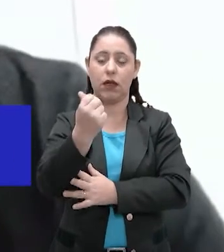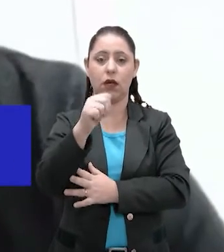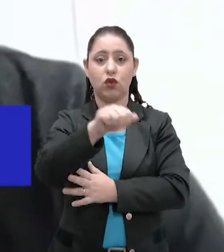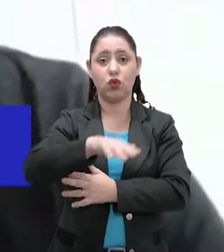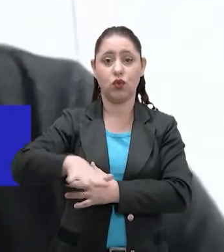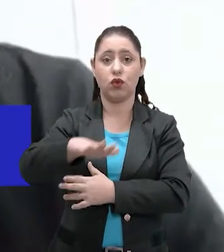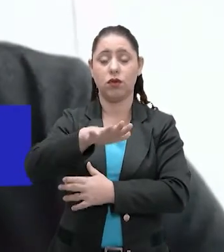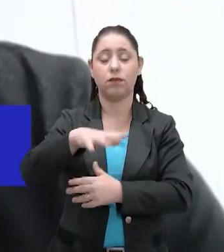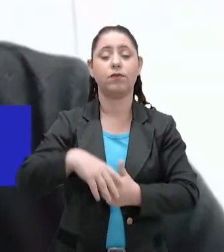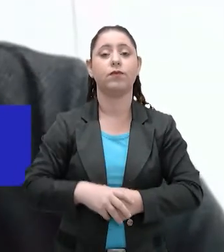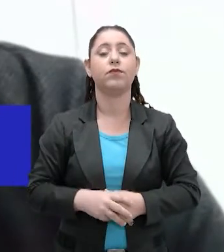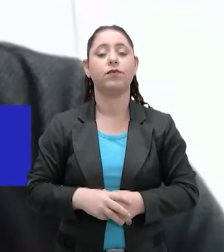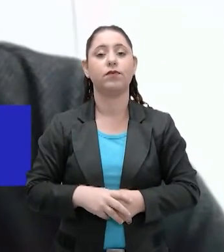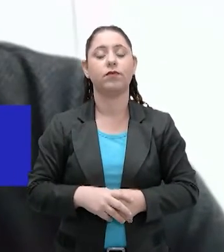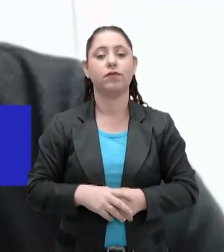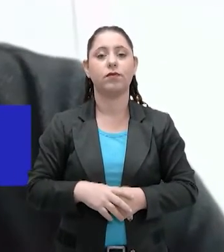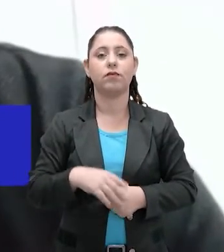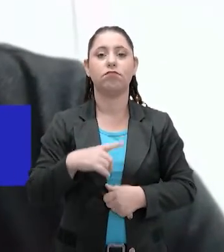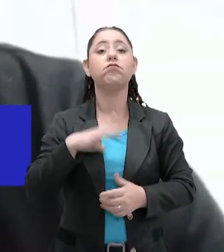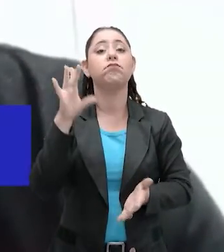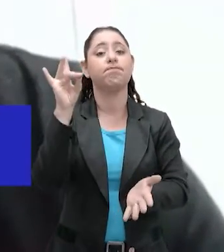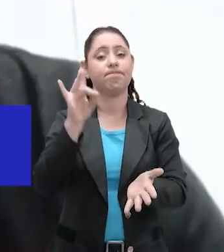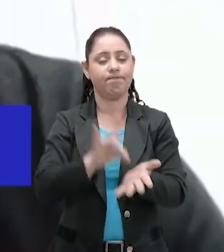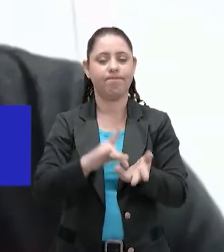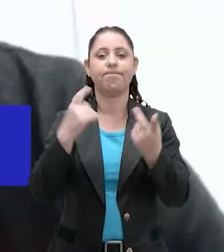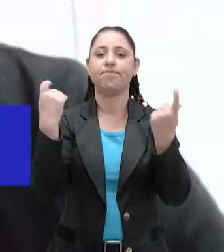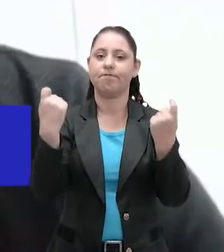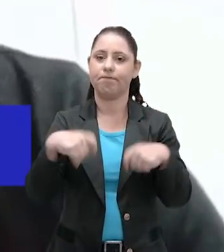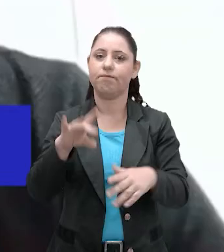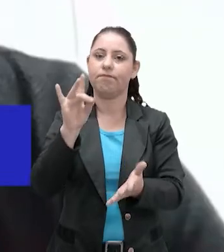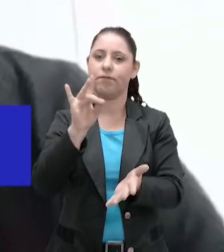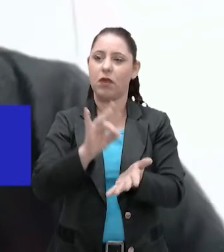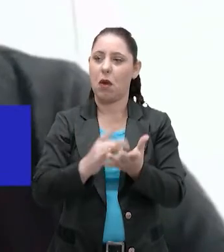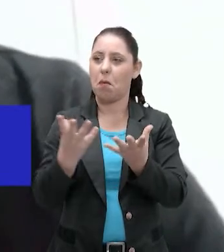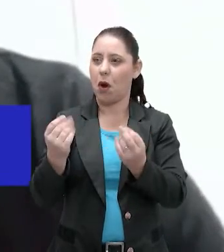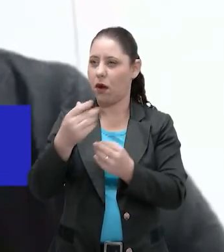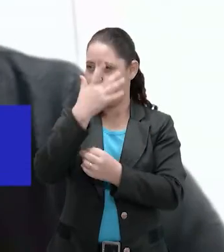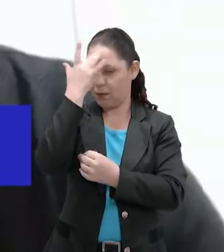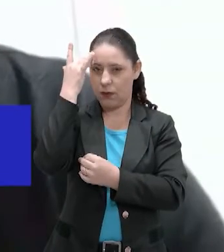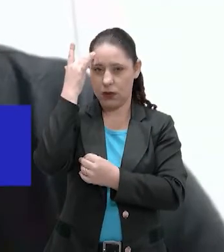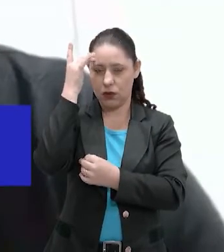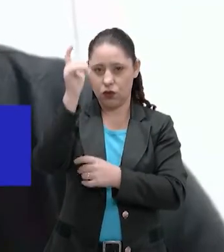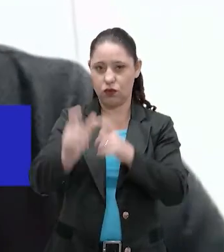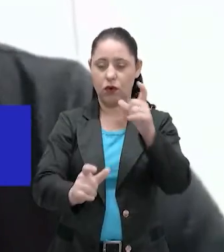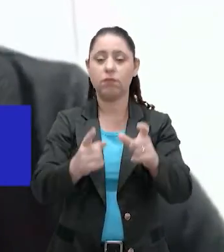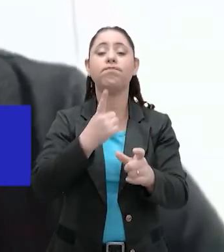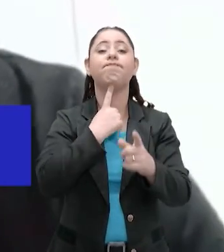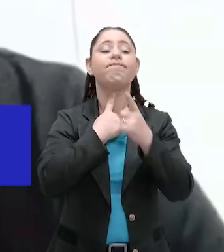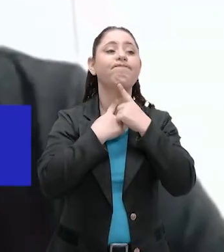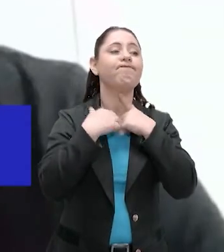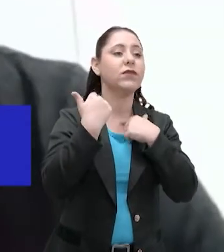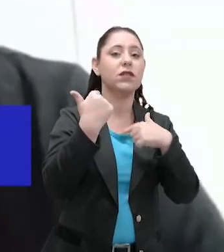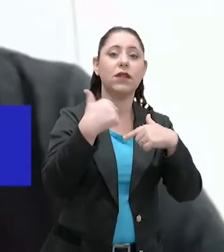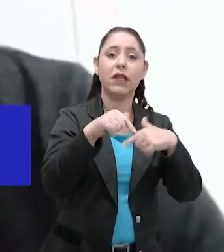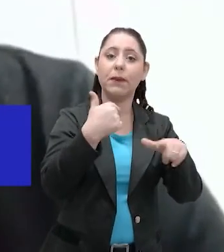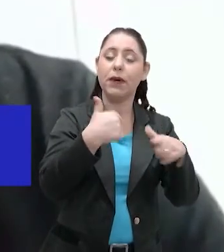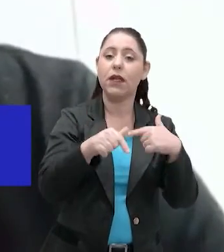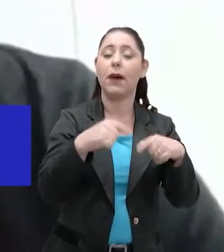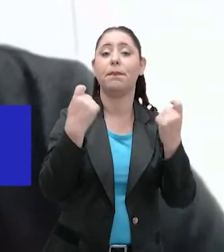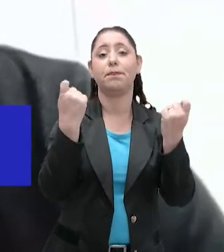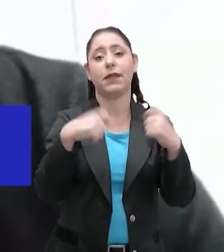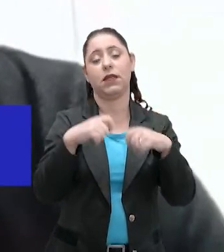CNH social. E realmente é uma necessidade de muitas pessoas que desejam